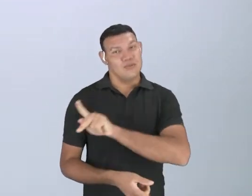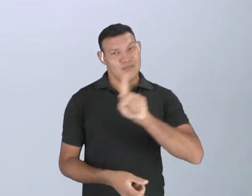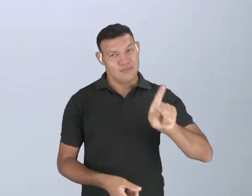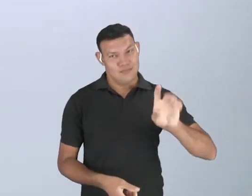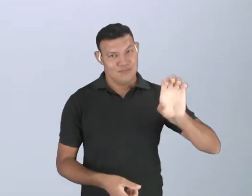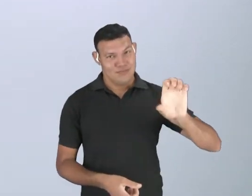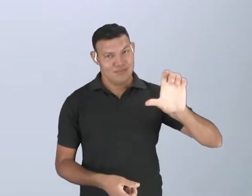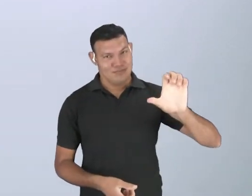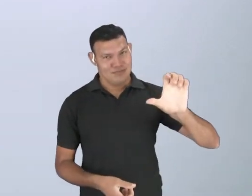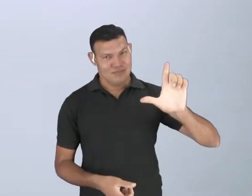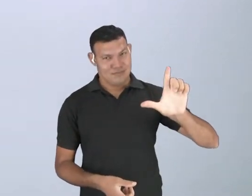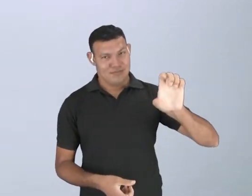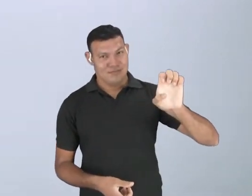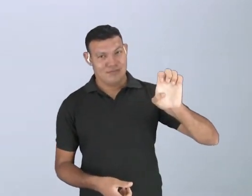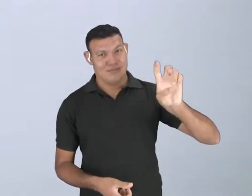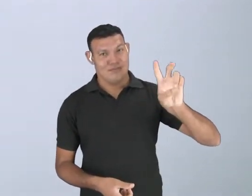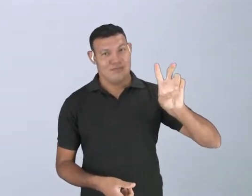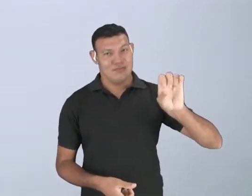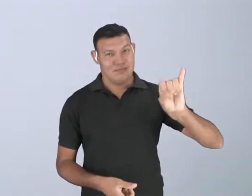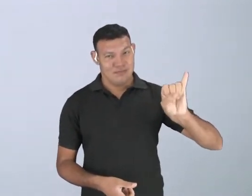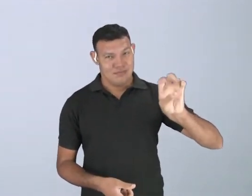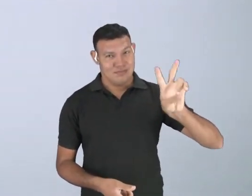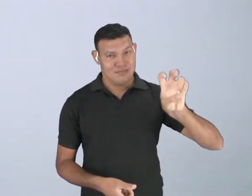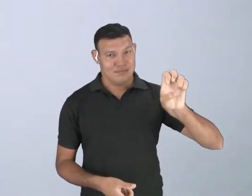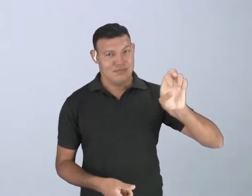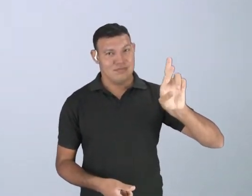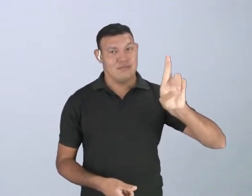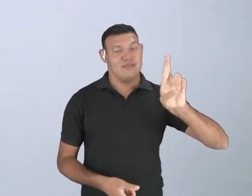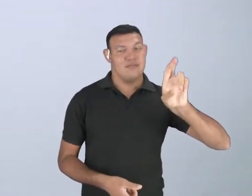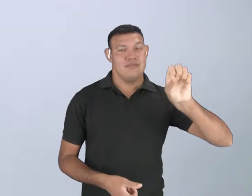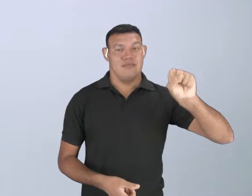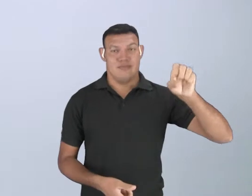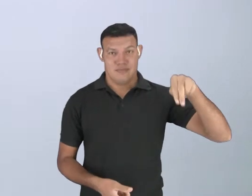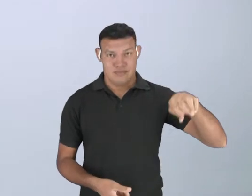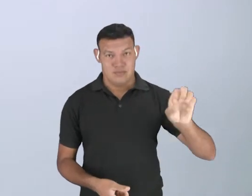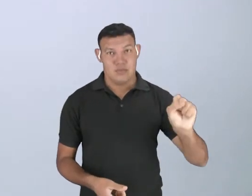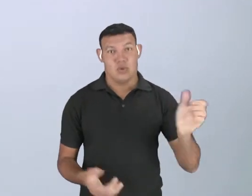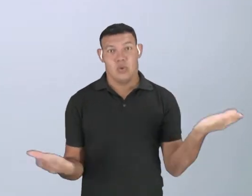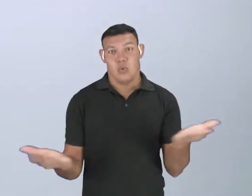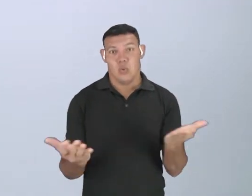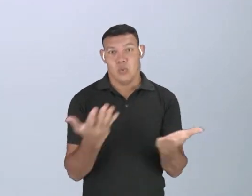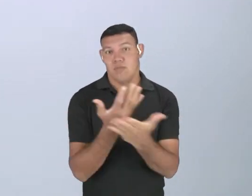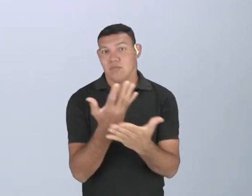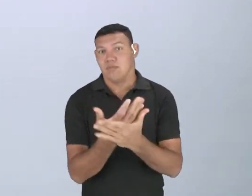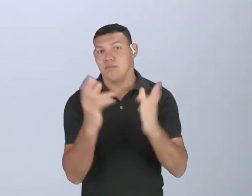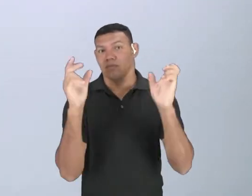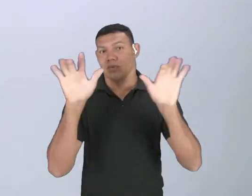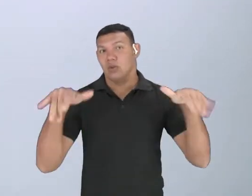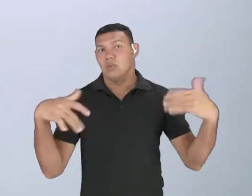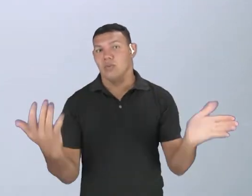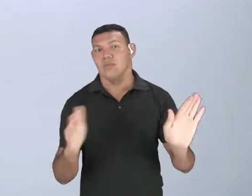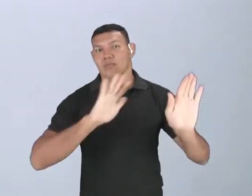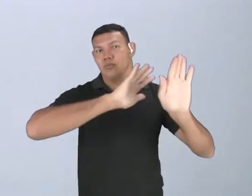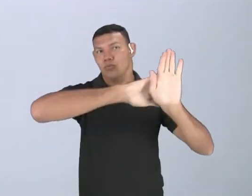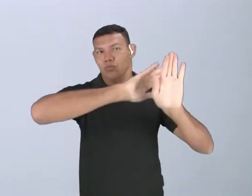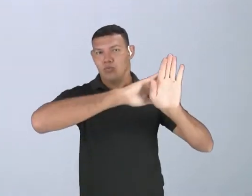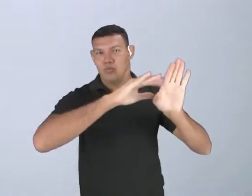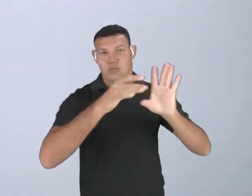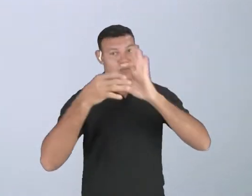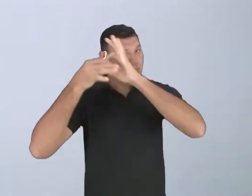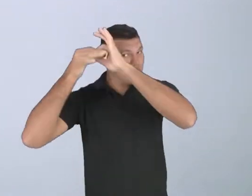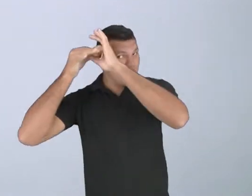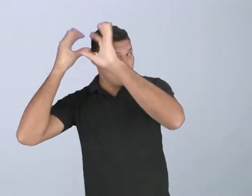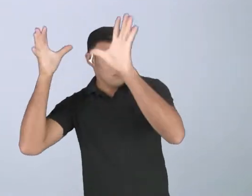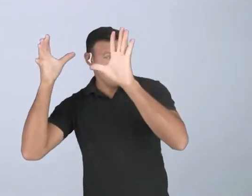sou o professor Cleivson e hoje nós vamos falar sobre os ideais liberais e socialistas no contexto europeu